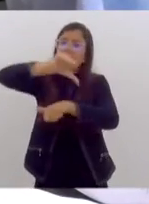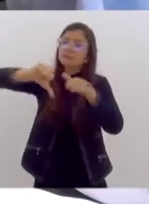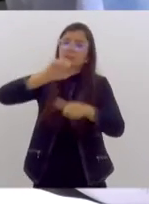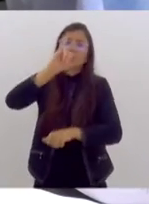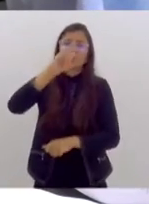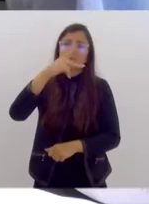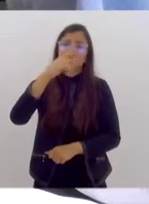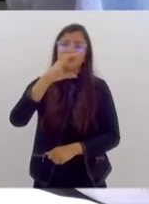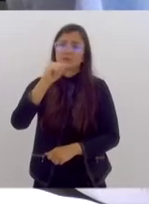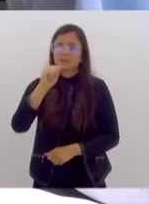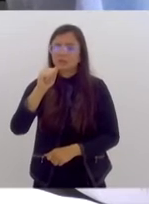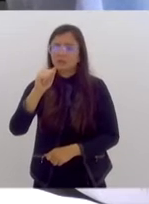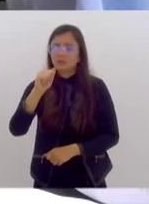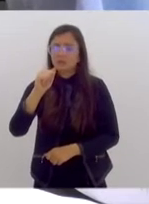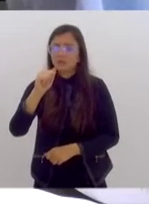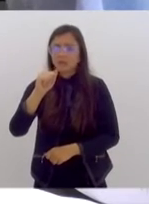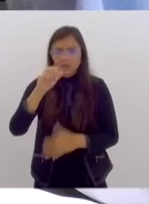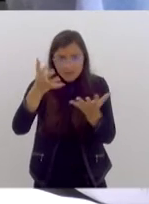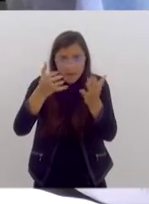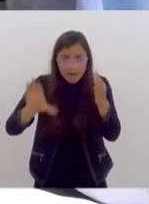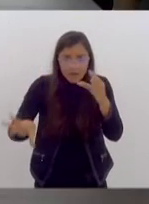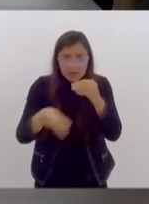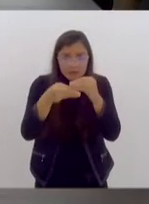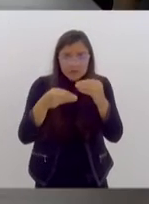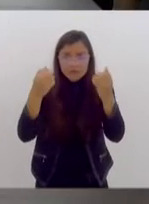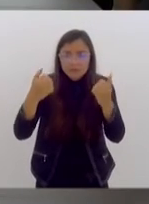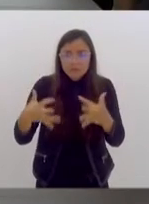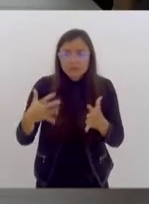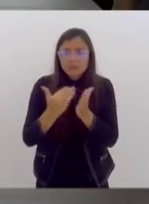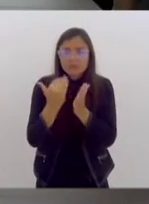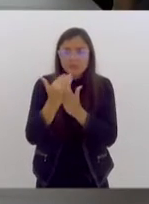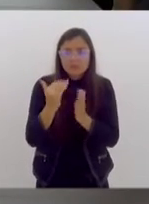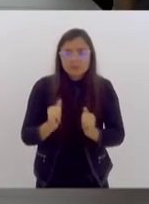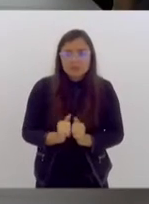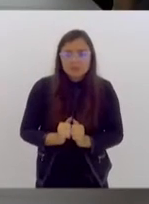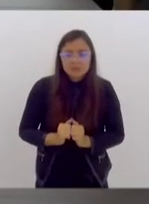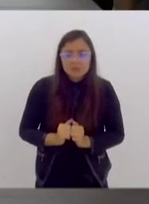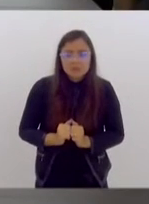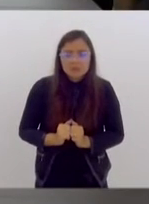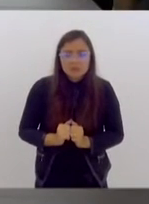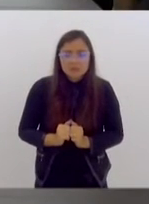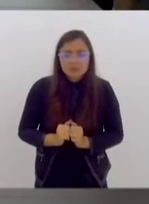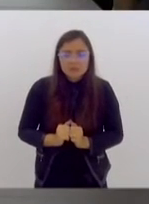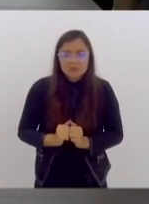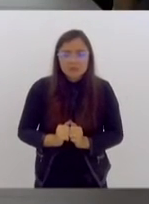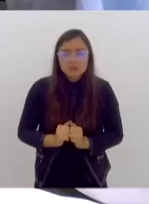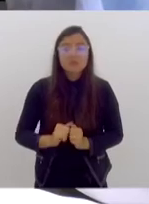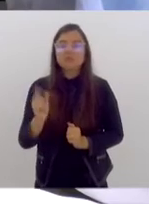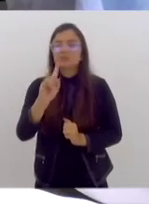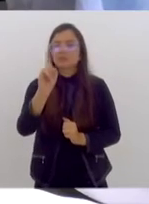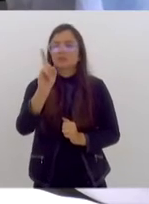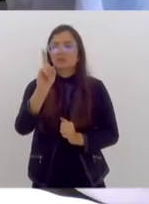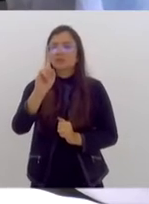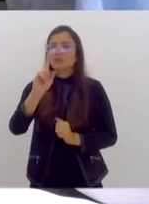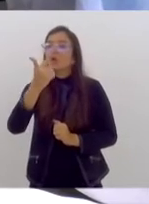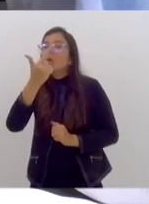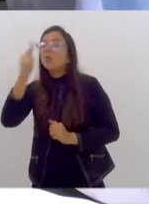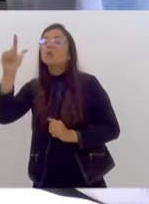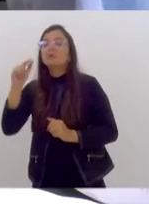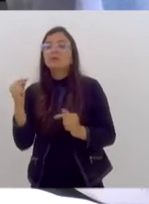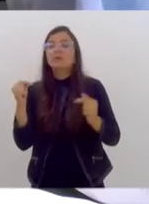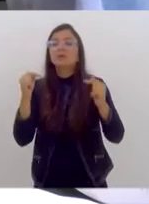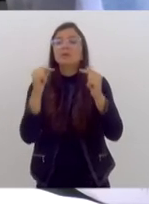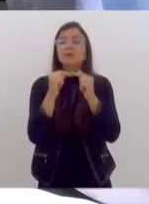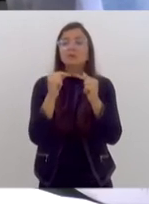todos e a outra é em relação a criação do batalhão rodoviário